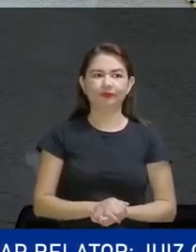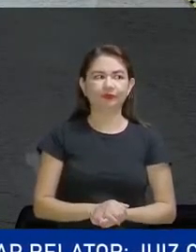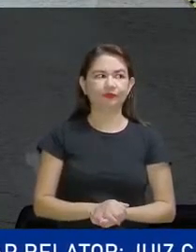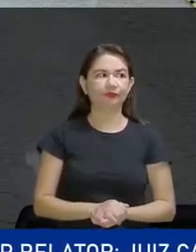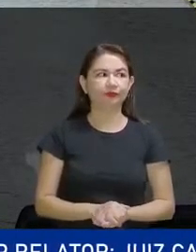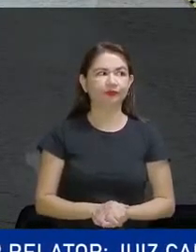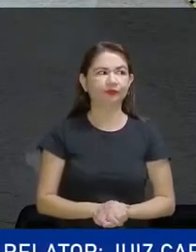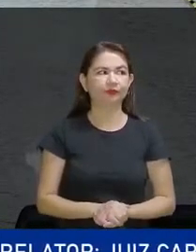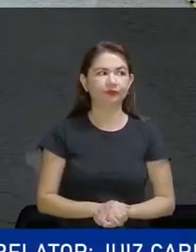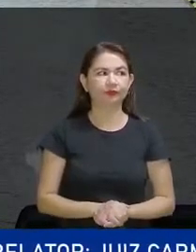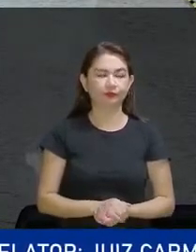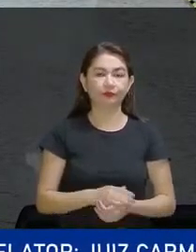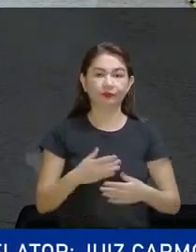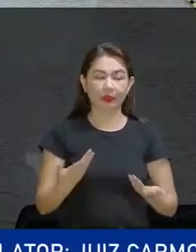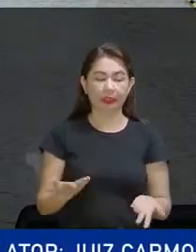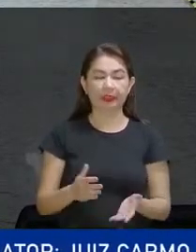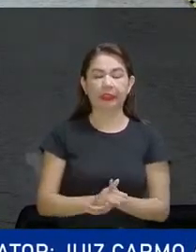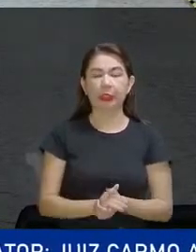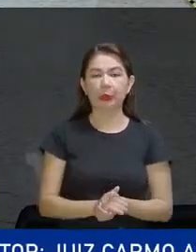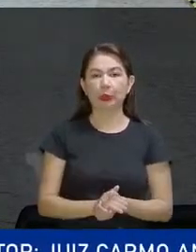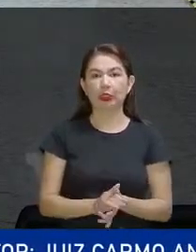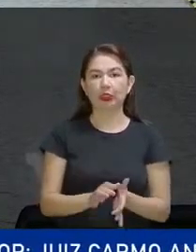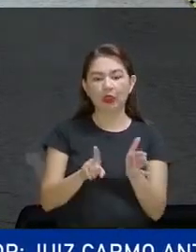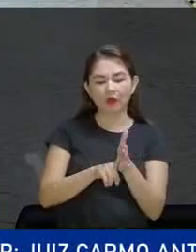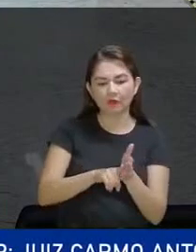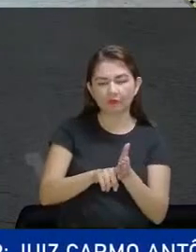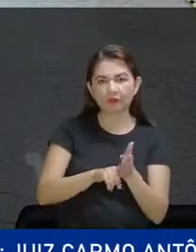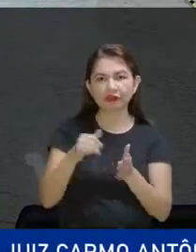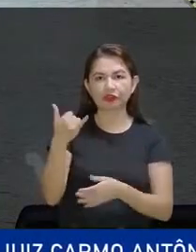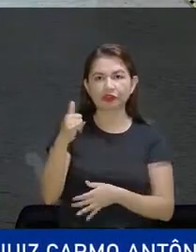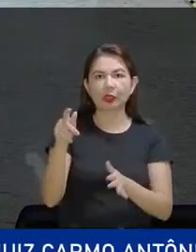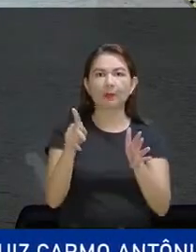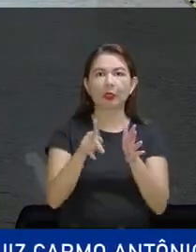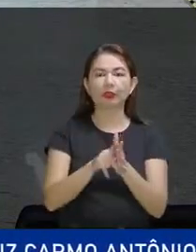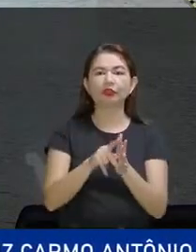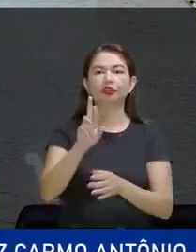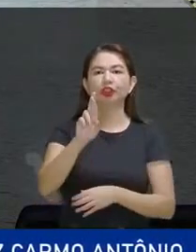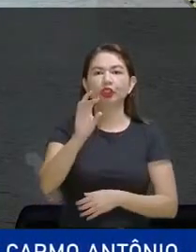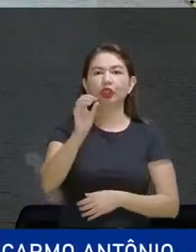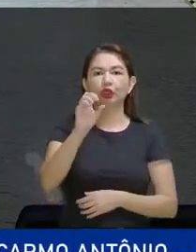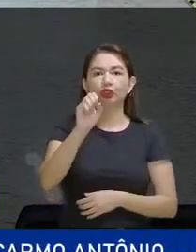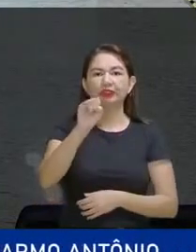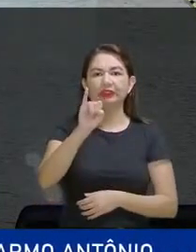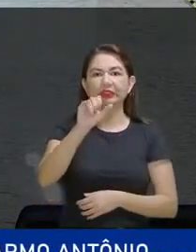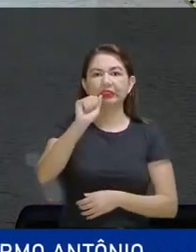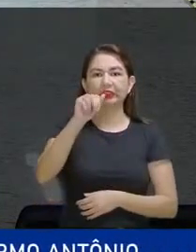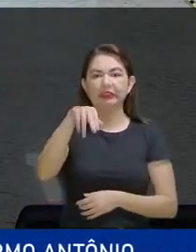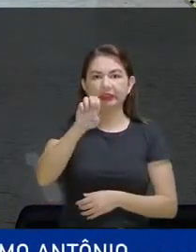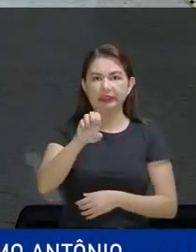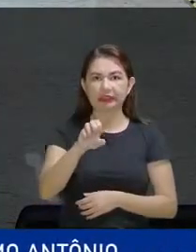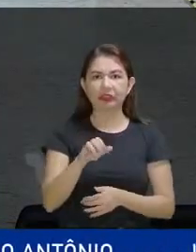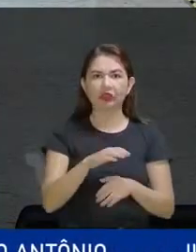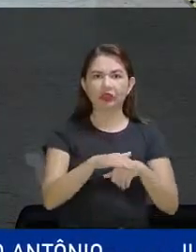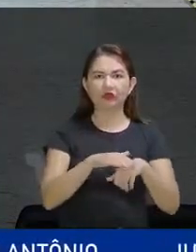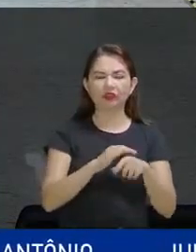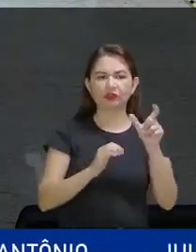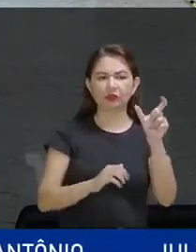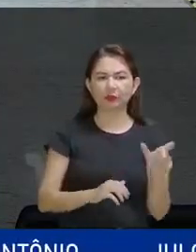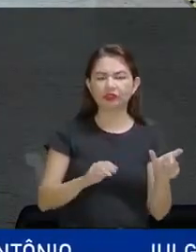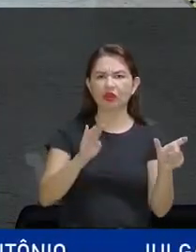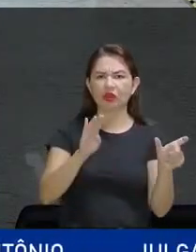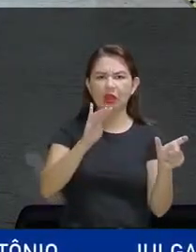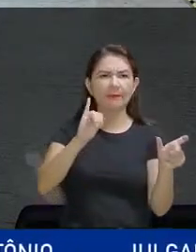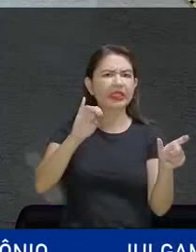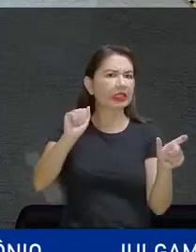Eu prossigo. Na perícia realizada no celular de Rosiane Santana, ela conversa com uma pessoa identificada como Bia